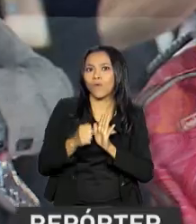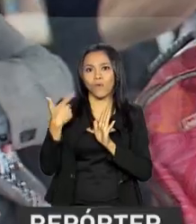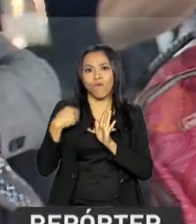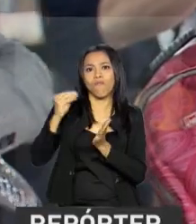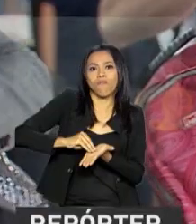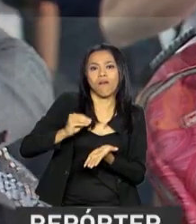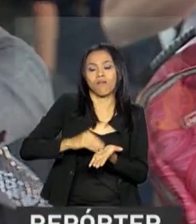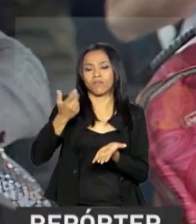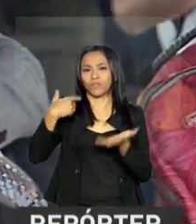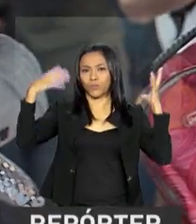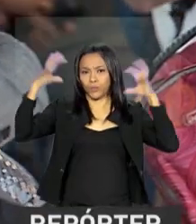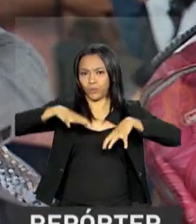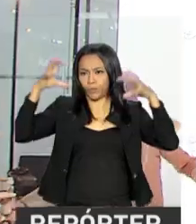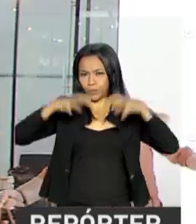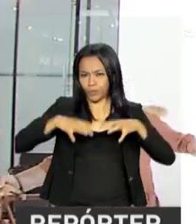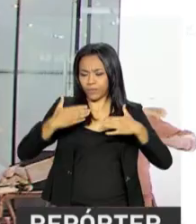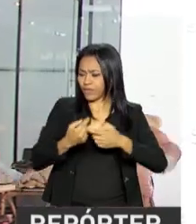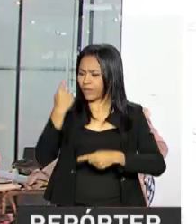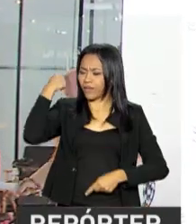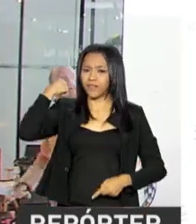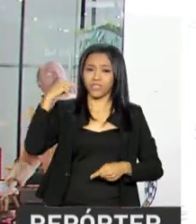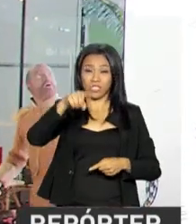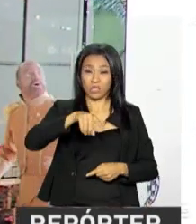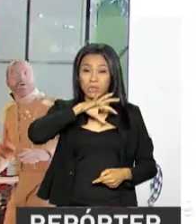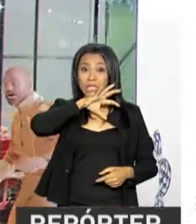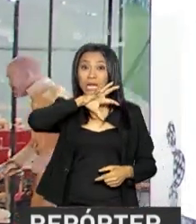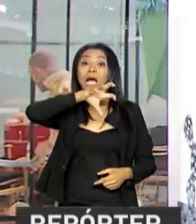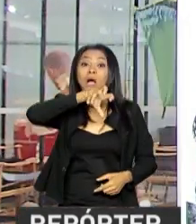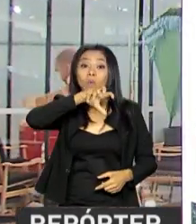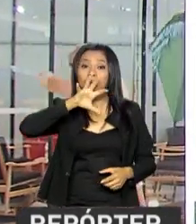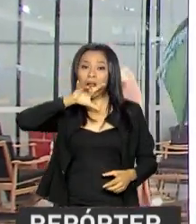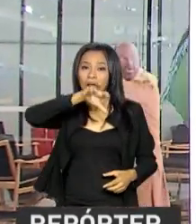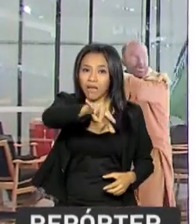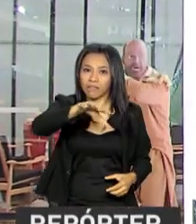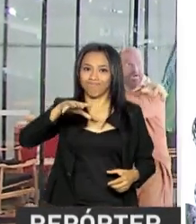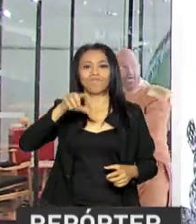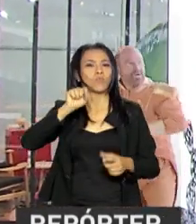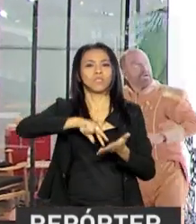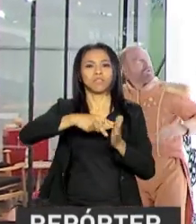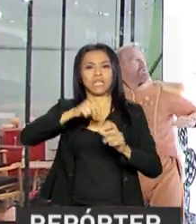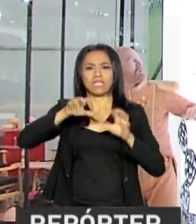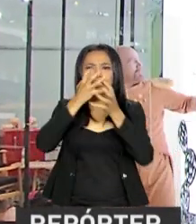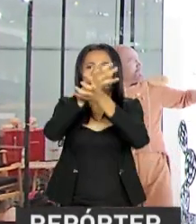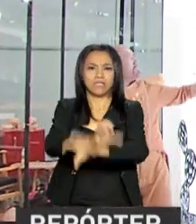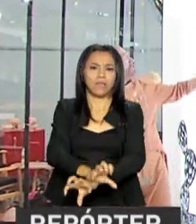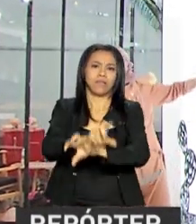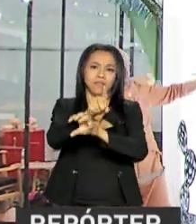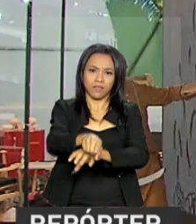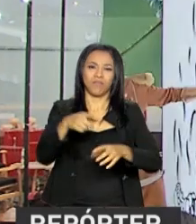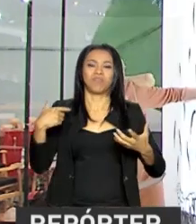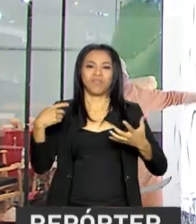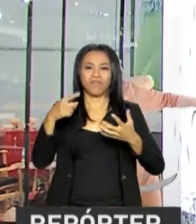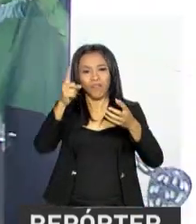região. Desde a época do Império, o dragão da seca sempre foi uma ameaça ao desenvolvimento e à sobrevivência da